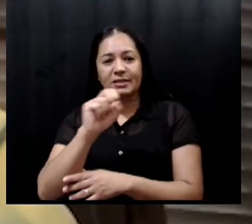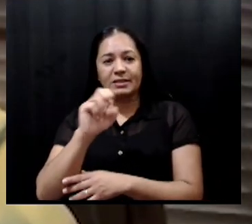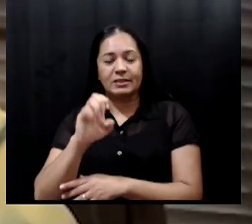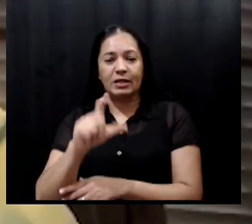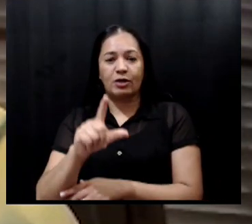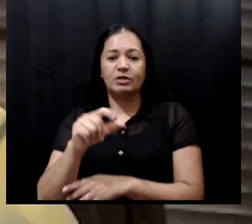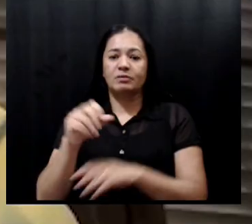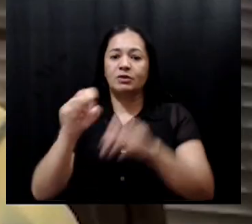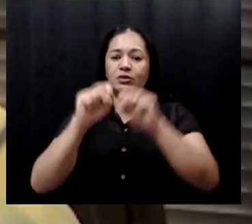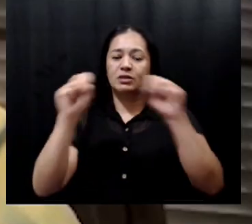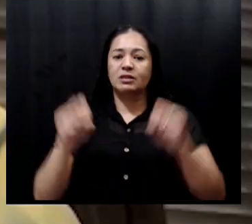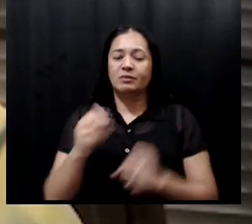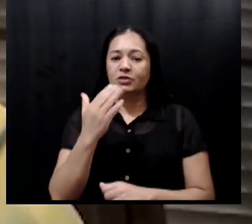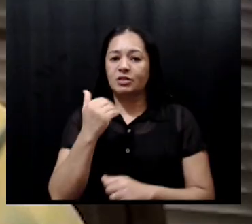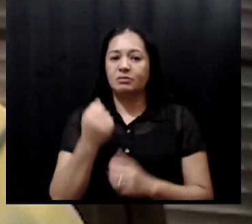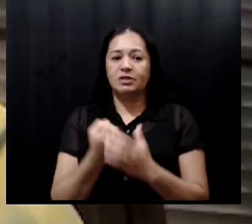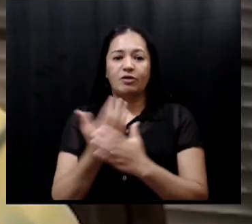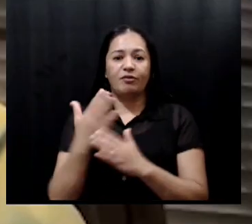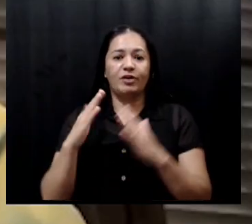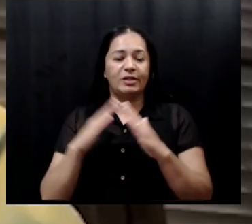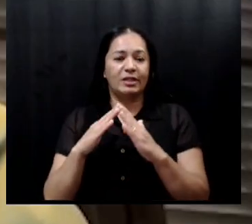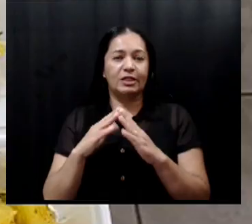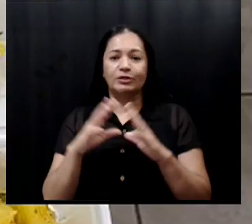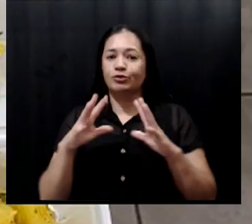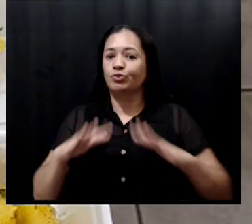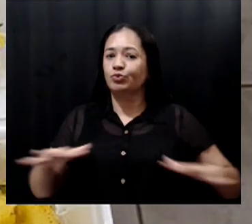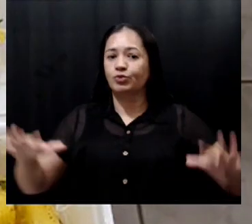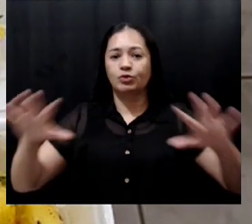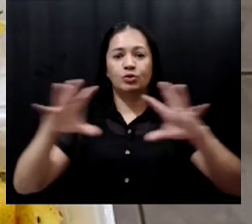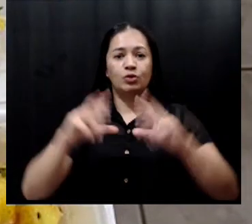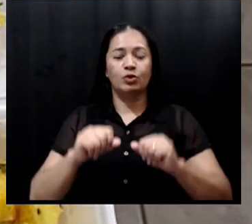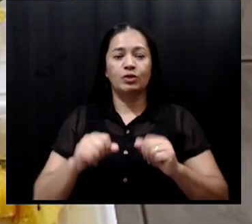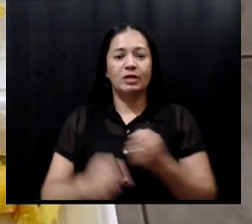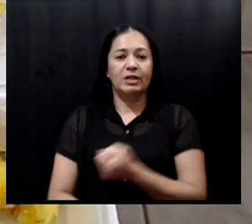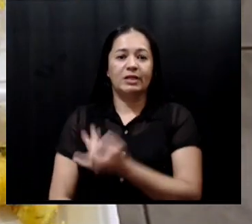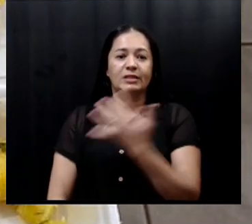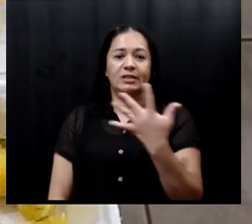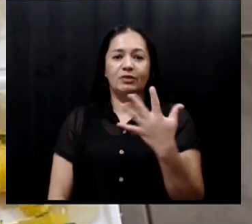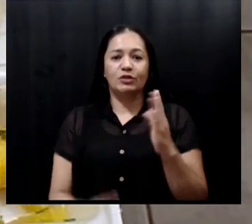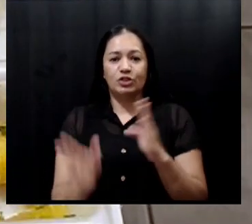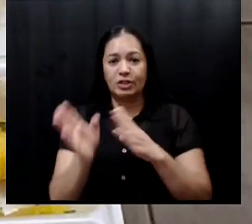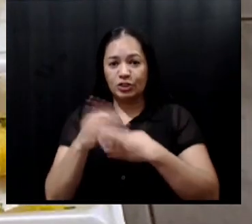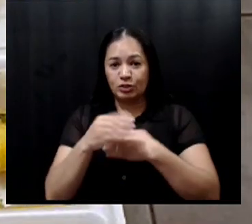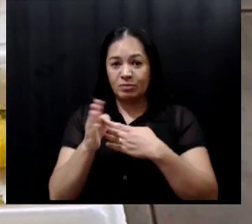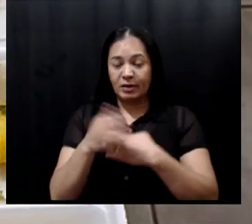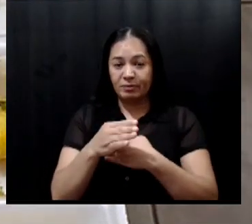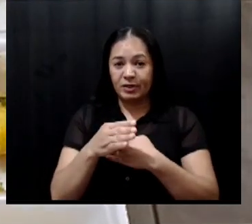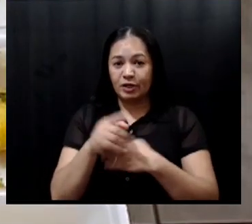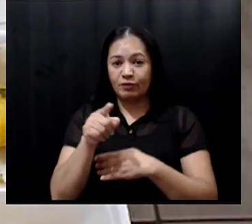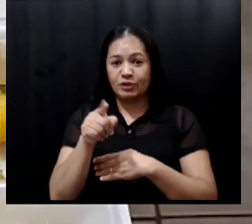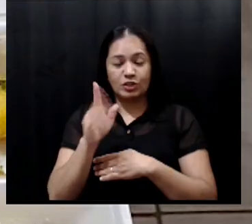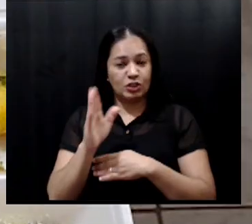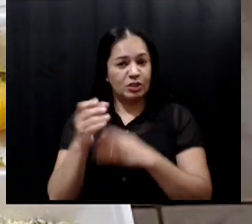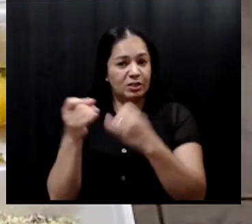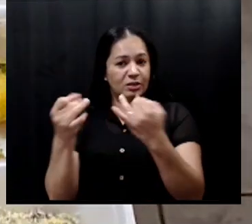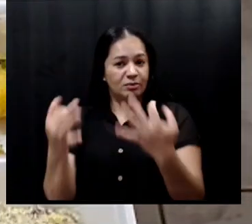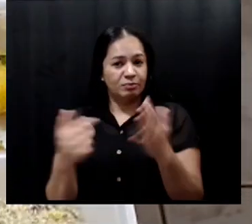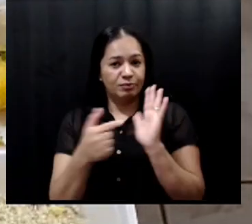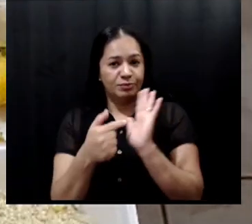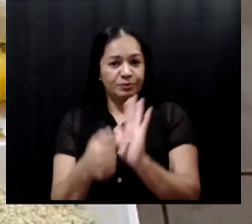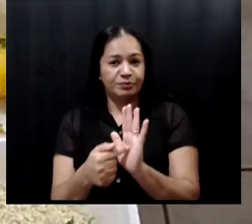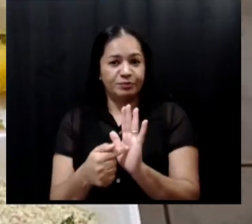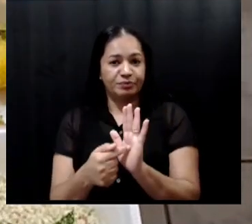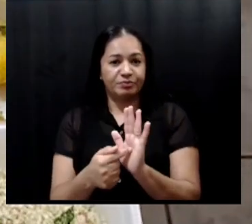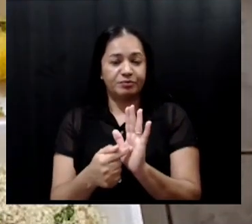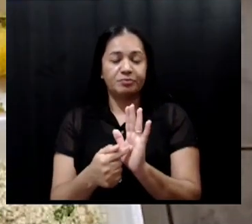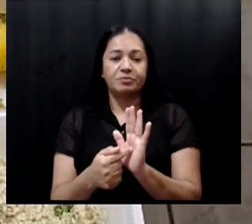um todo, né? Então, esse número de marmitarias que você, ou o Sebrae te passou, para nós